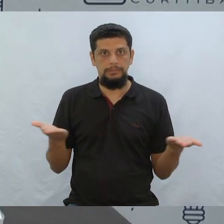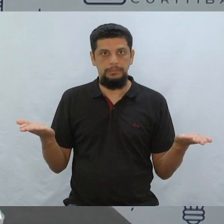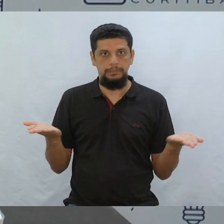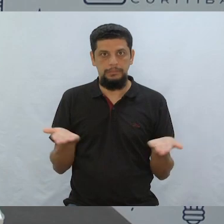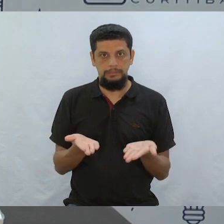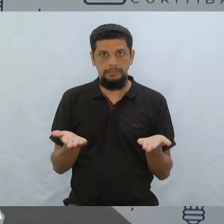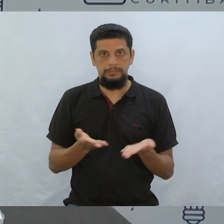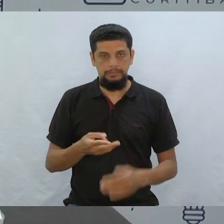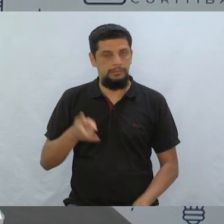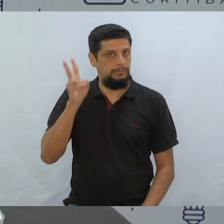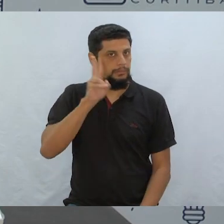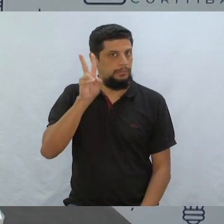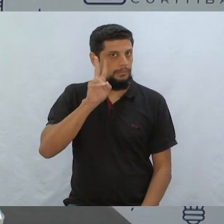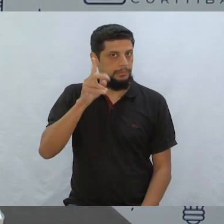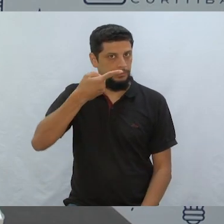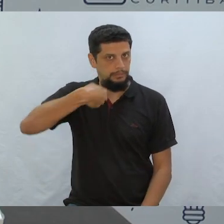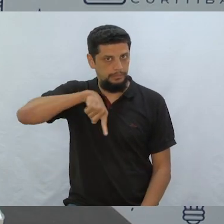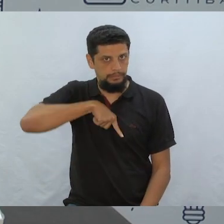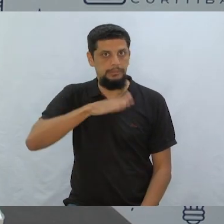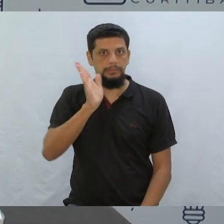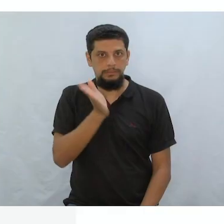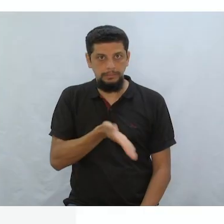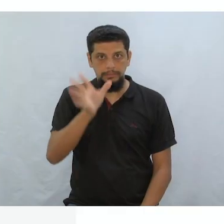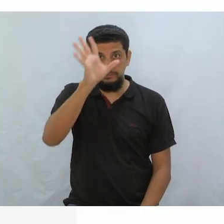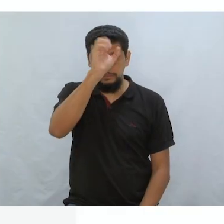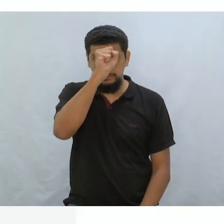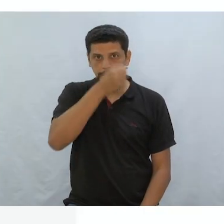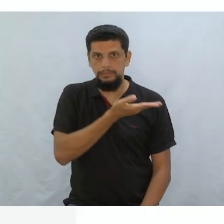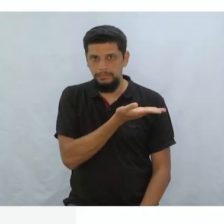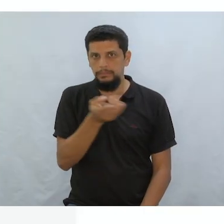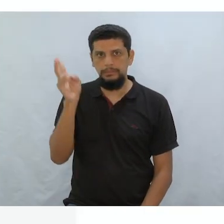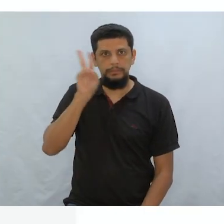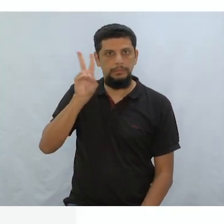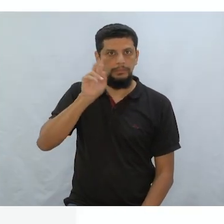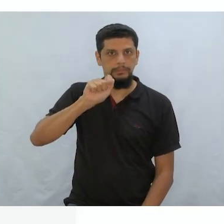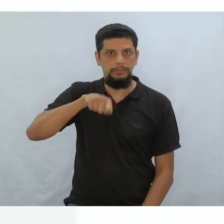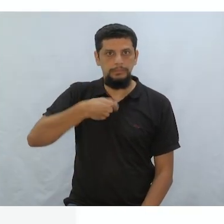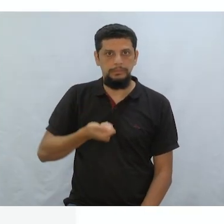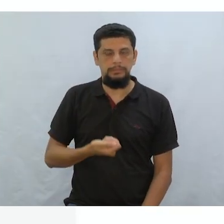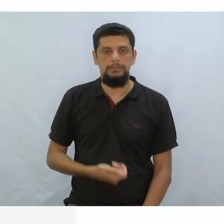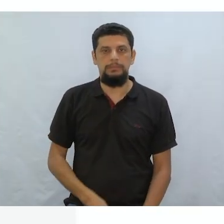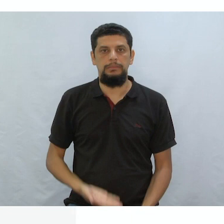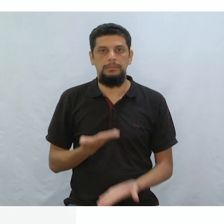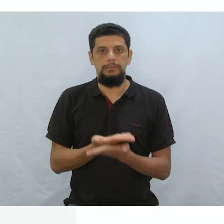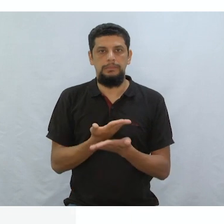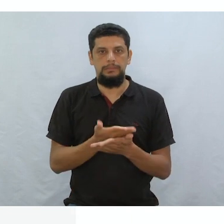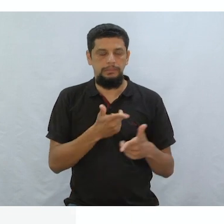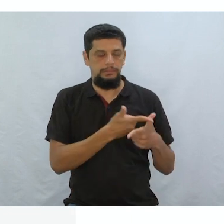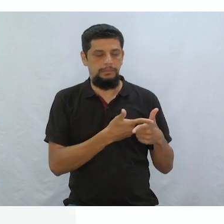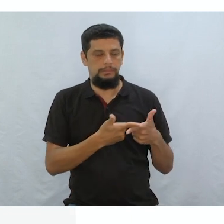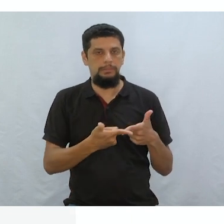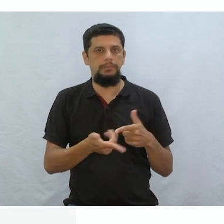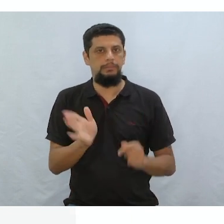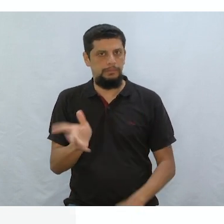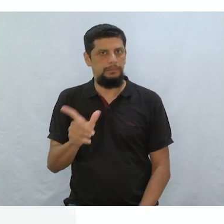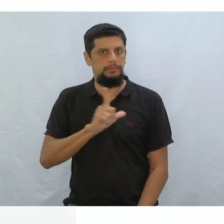Então, agora, vamos relembrar o que nós já aprendemos? Vocês lembram sobre a aula de divisão que nós